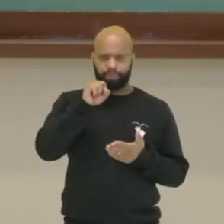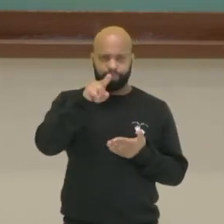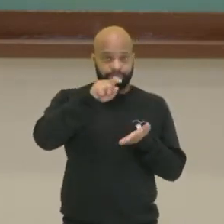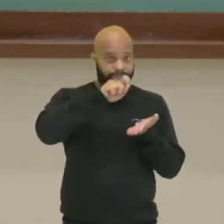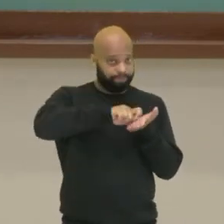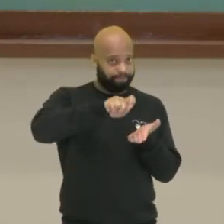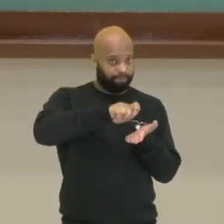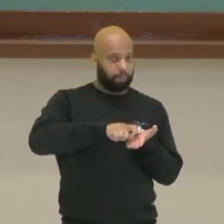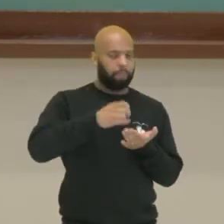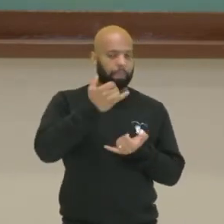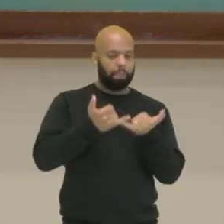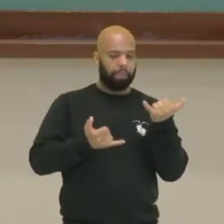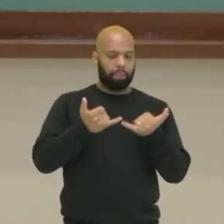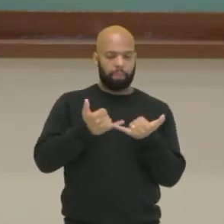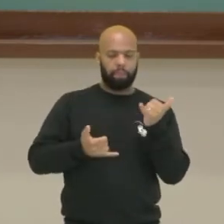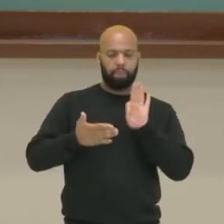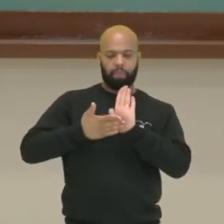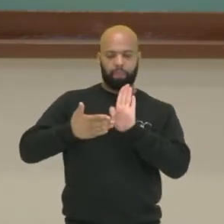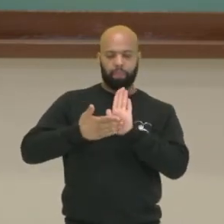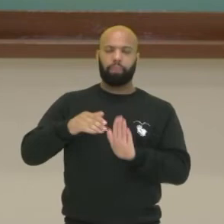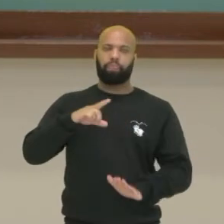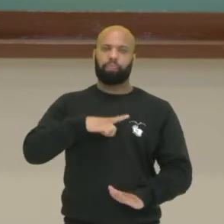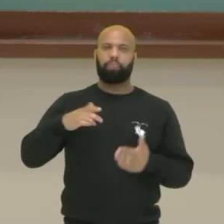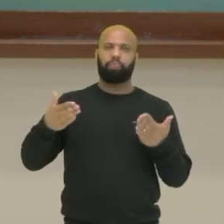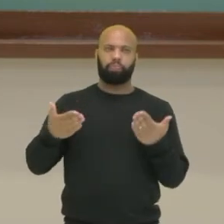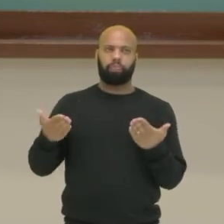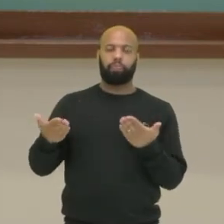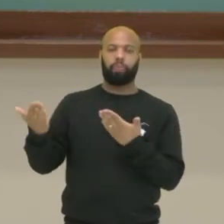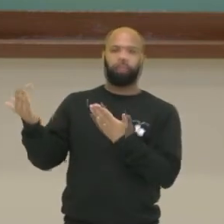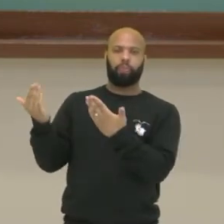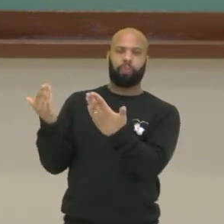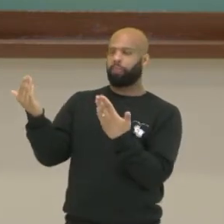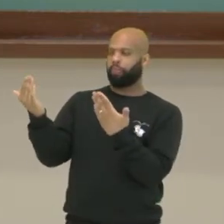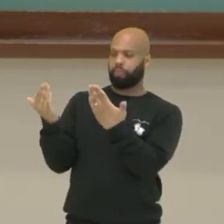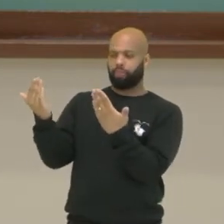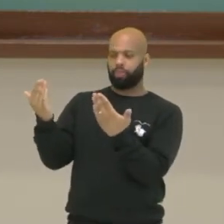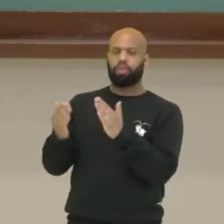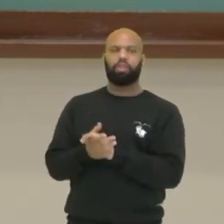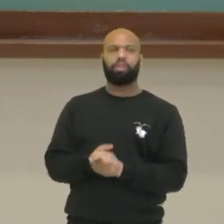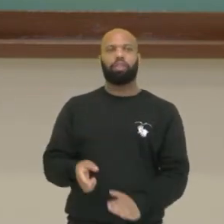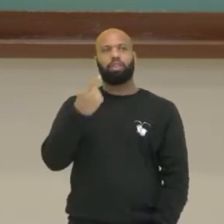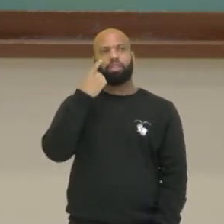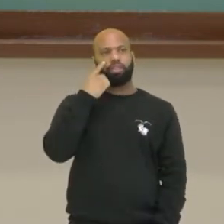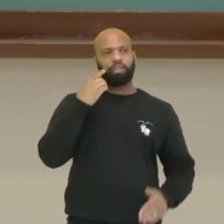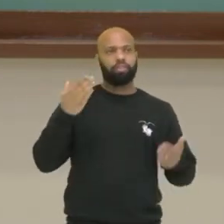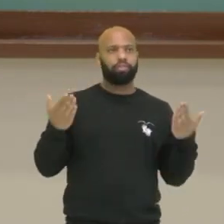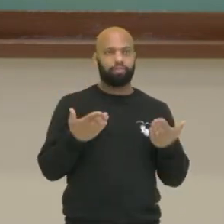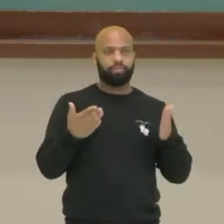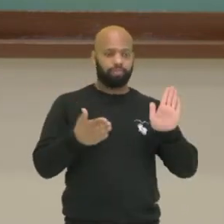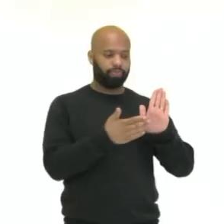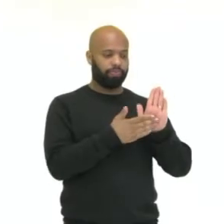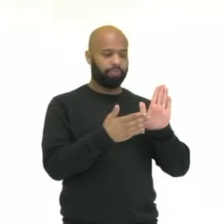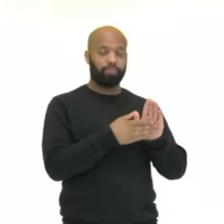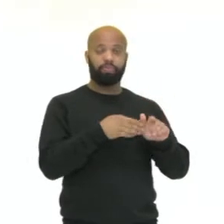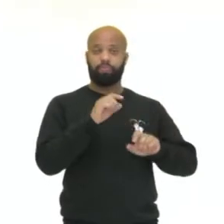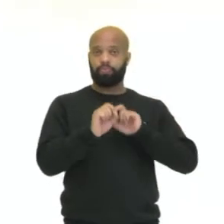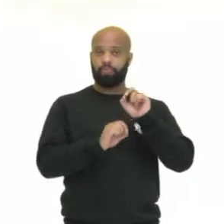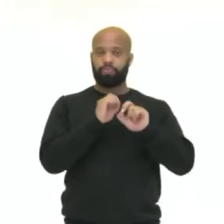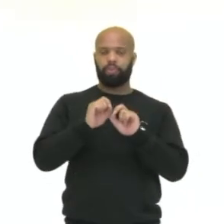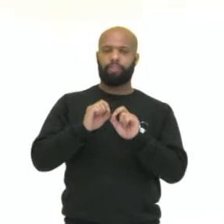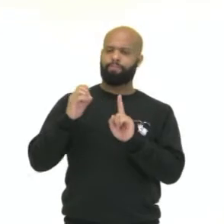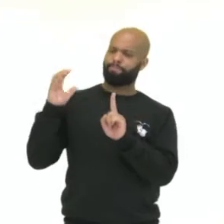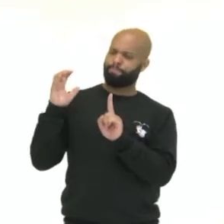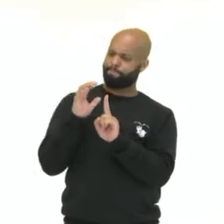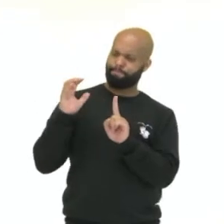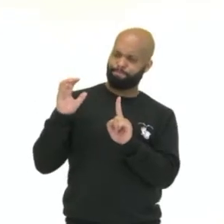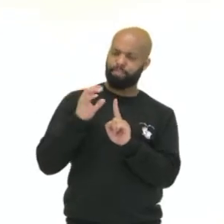algo parecido com a proposta da nossa resposta aqui. Então, observem lá, a propaganda é abusiva, pois visou